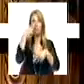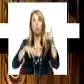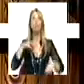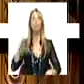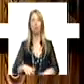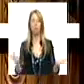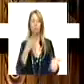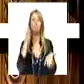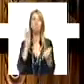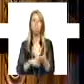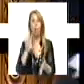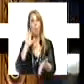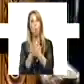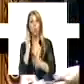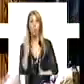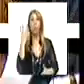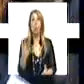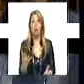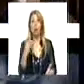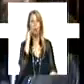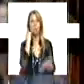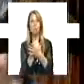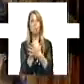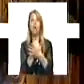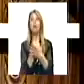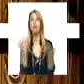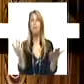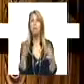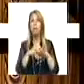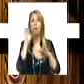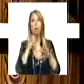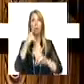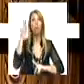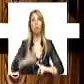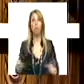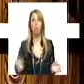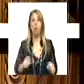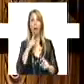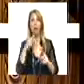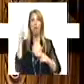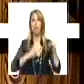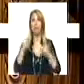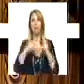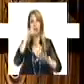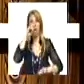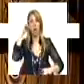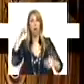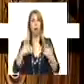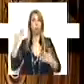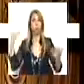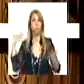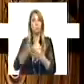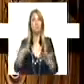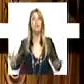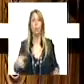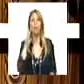que os últimos 4 anos vão ficar marcados pela mais grave e monstruosa injustiça fiscal que há memória. Vejamos, enquanto